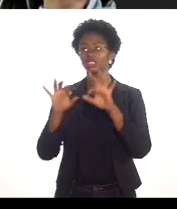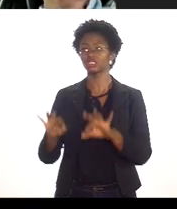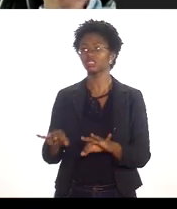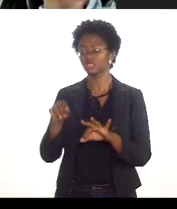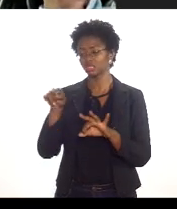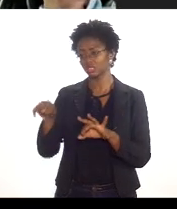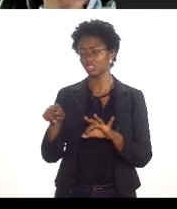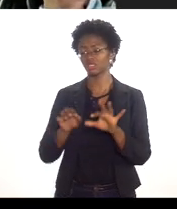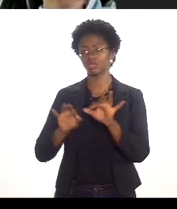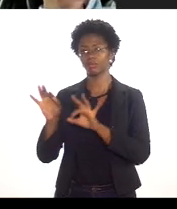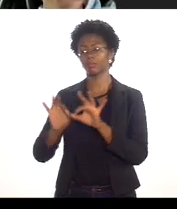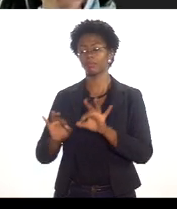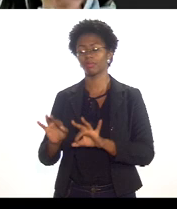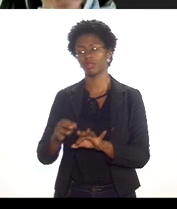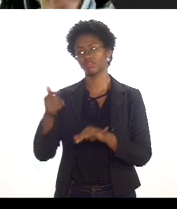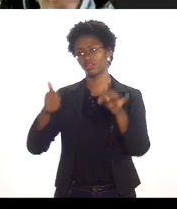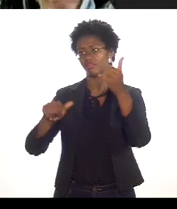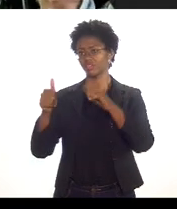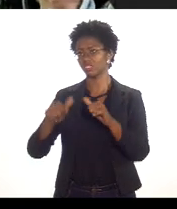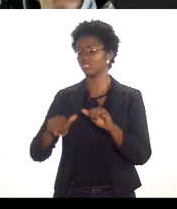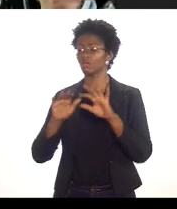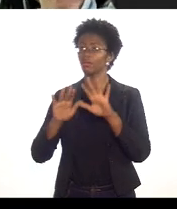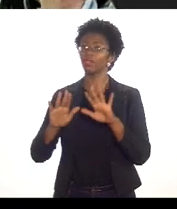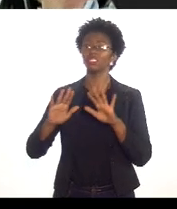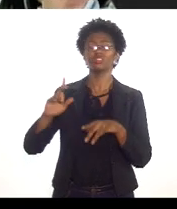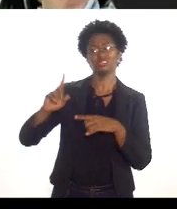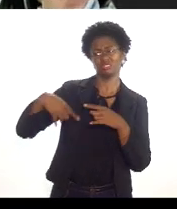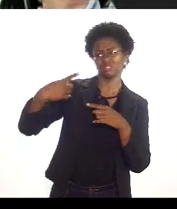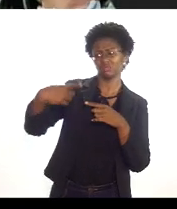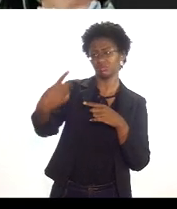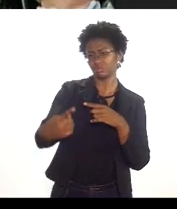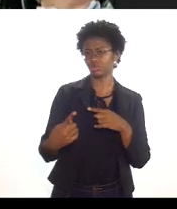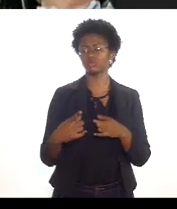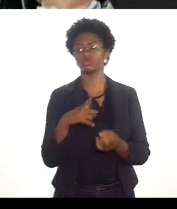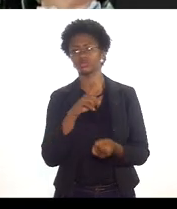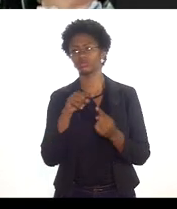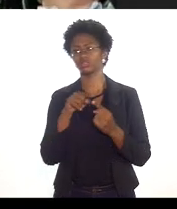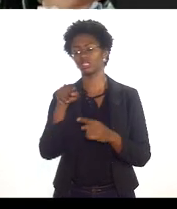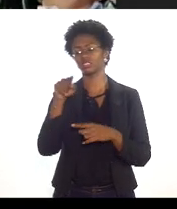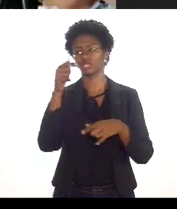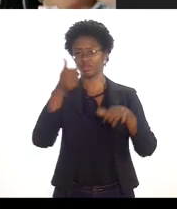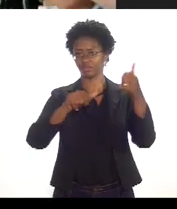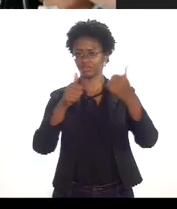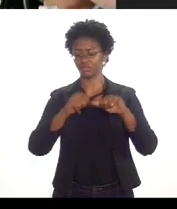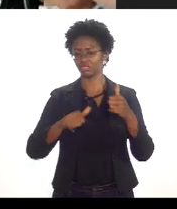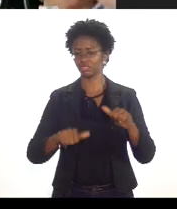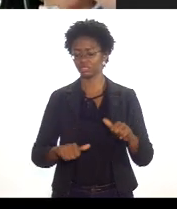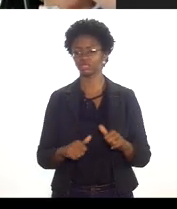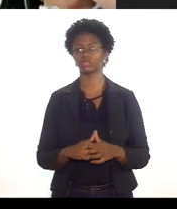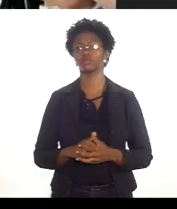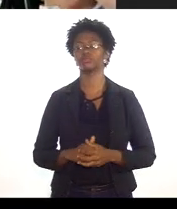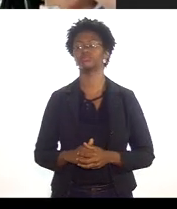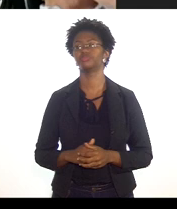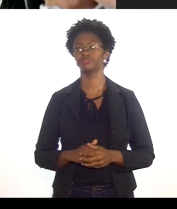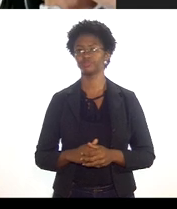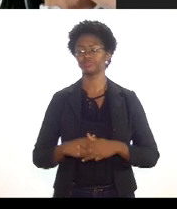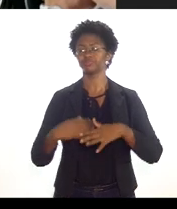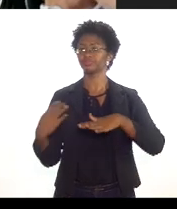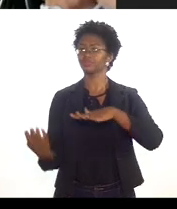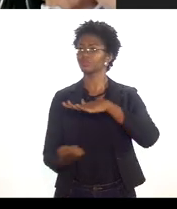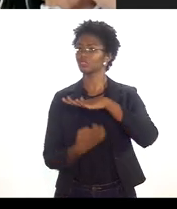do plano de avaliação. Mais adiante, fruto dessa avaliação, né, o